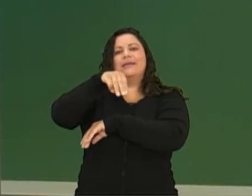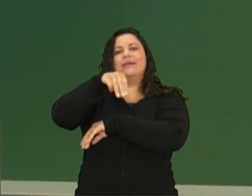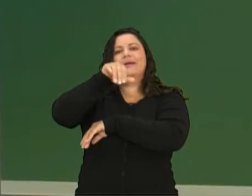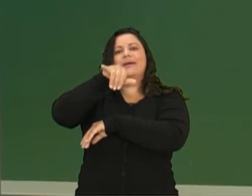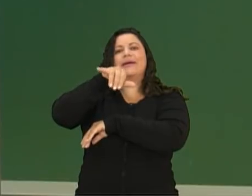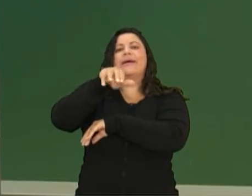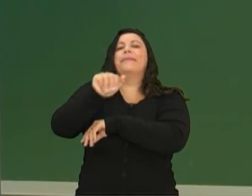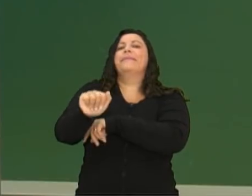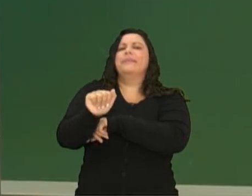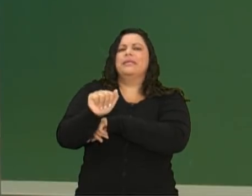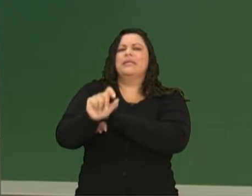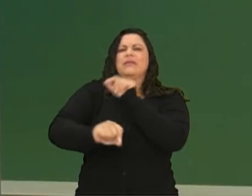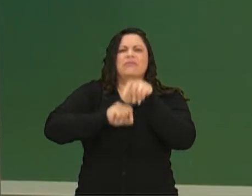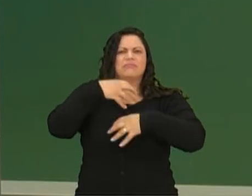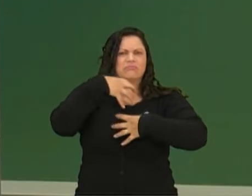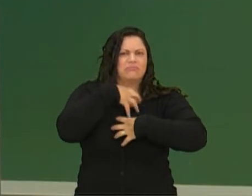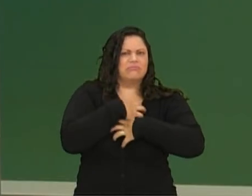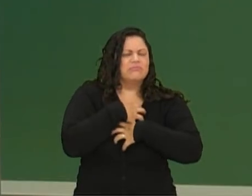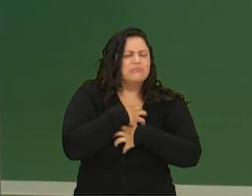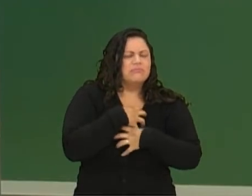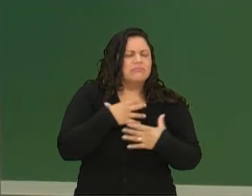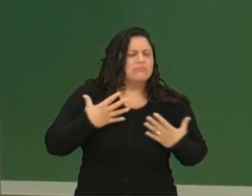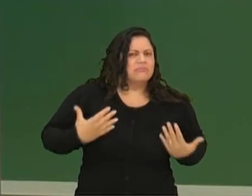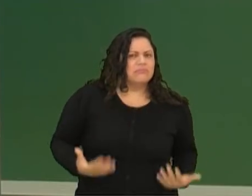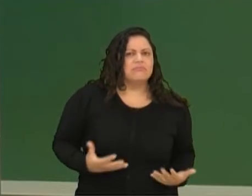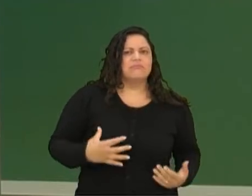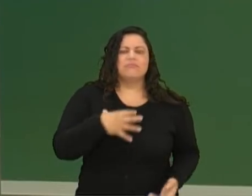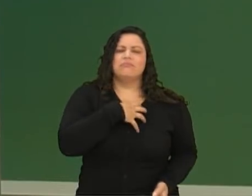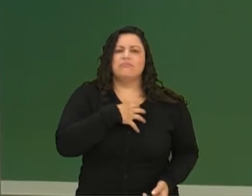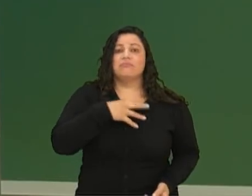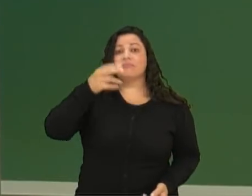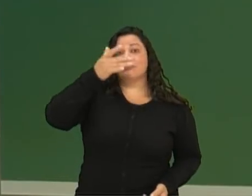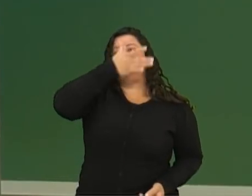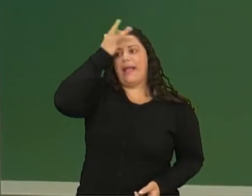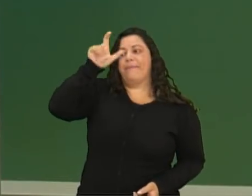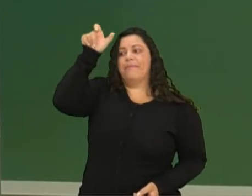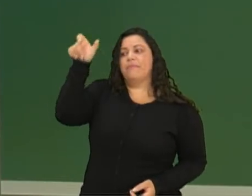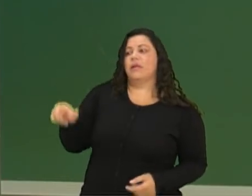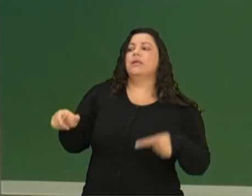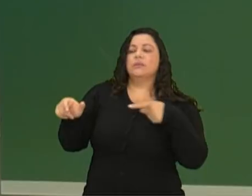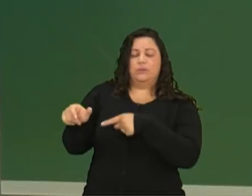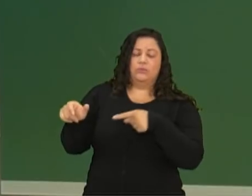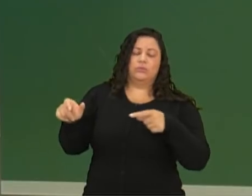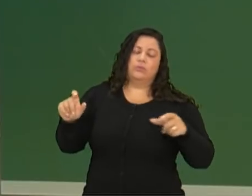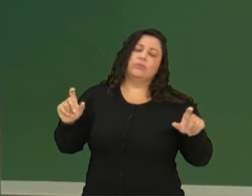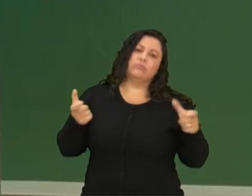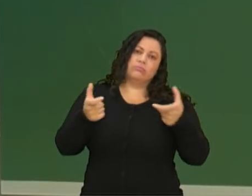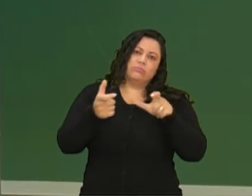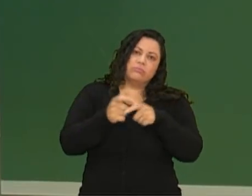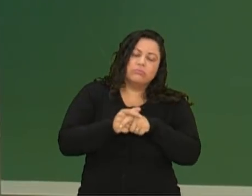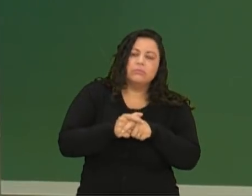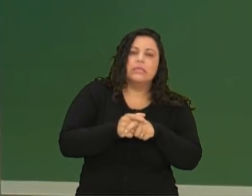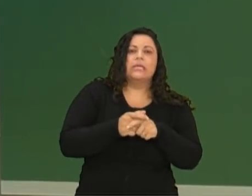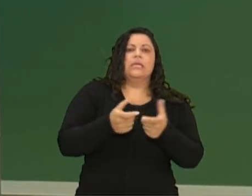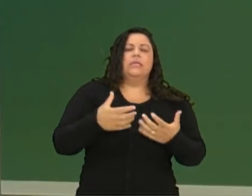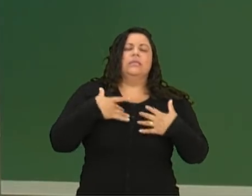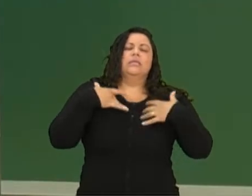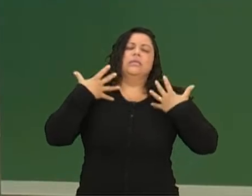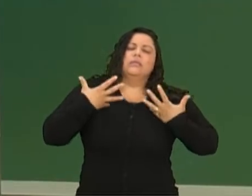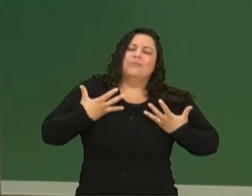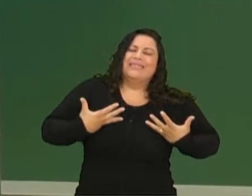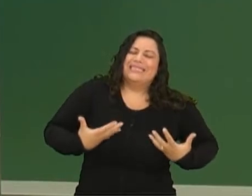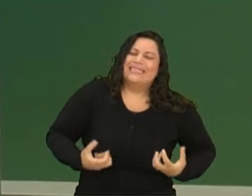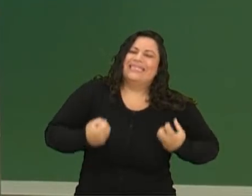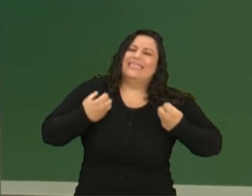lembra quais são os sintomas dessa doença? Essa pessoa, por ter menos glóbulos vermelhos, ela vai se sentir mais